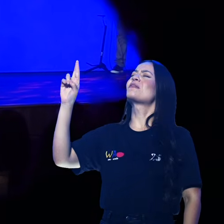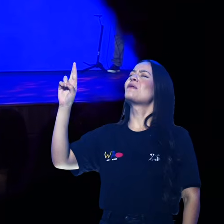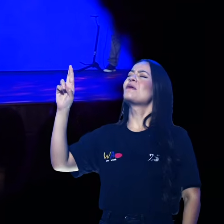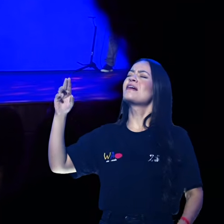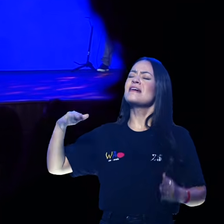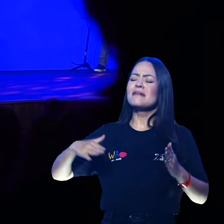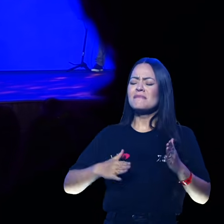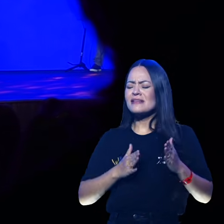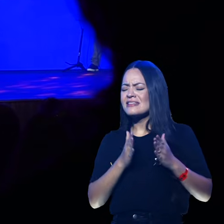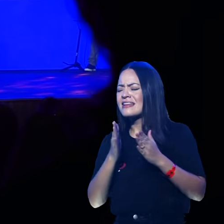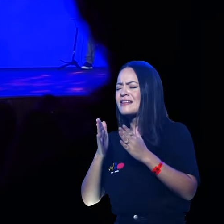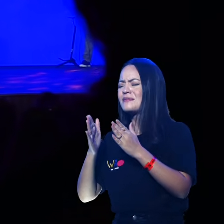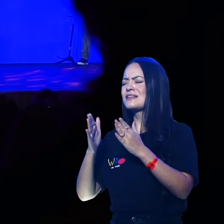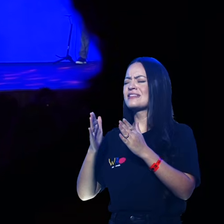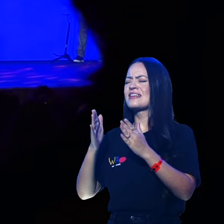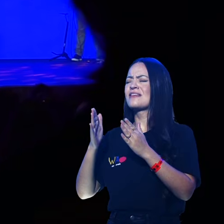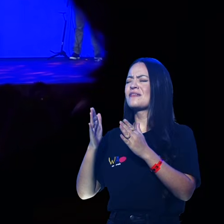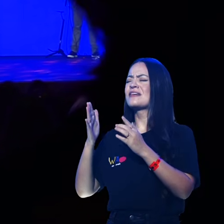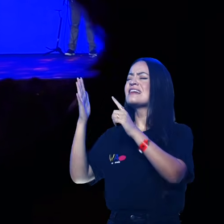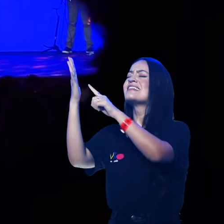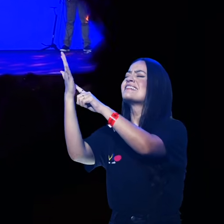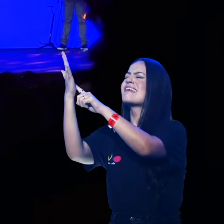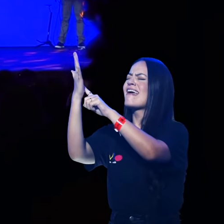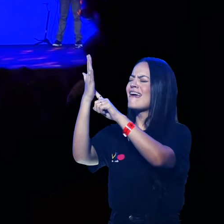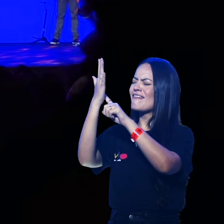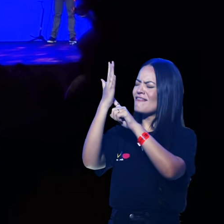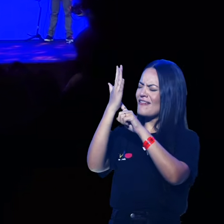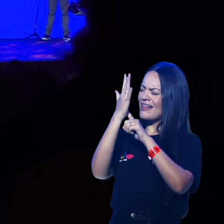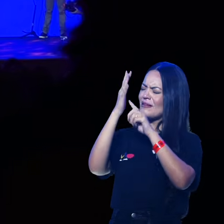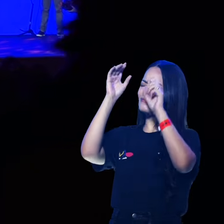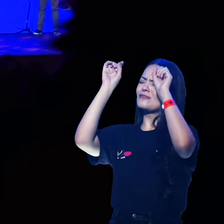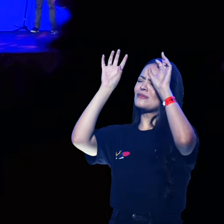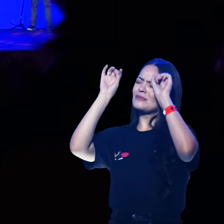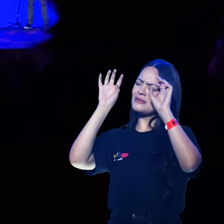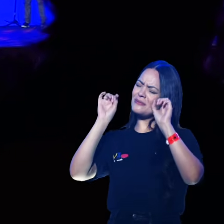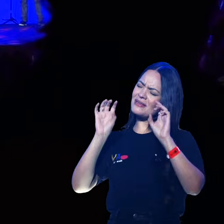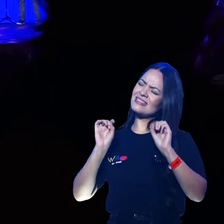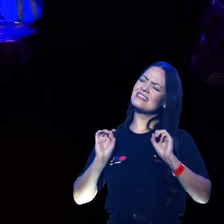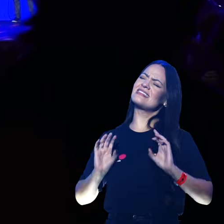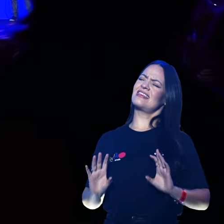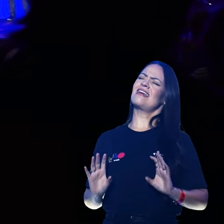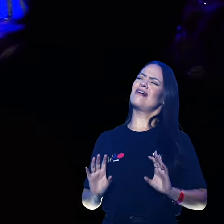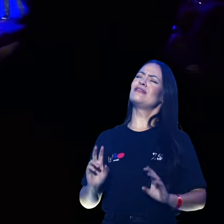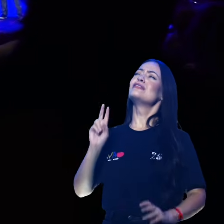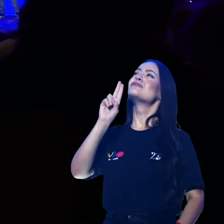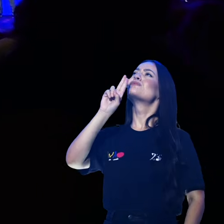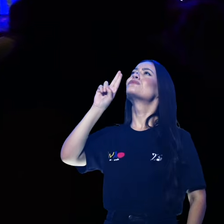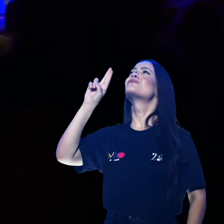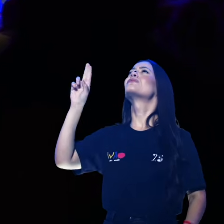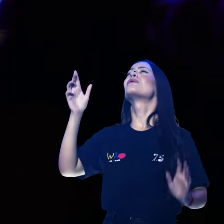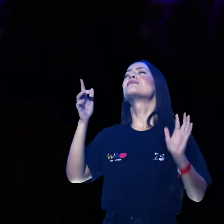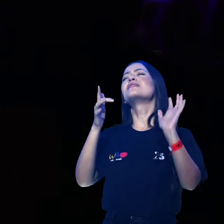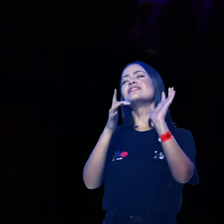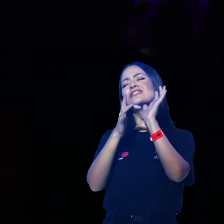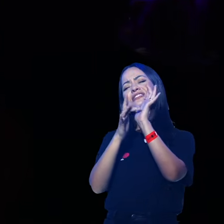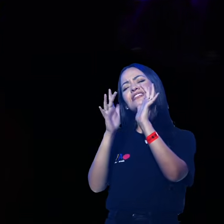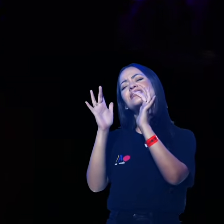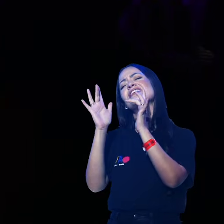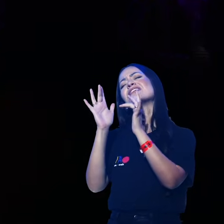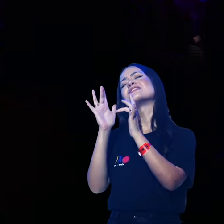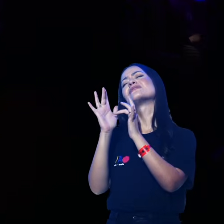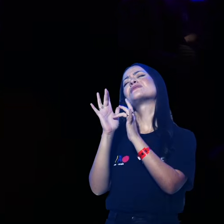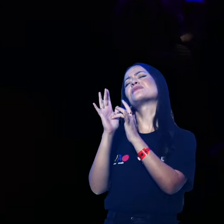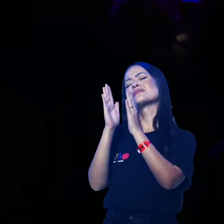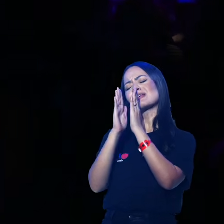Pai. Se revela a mim de forma especial. É no nome de Jesus